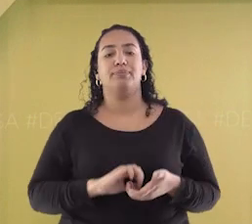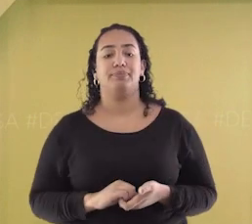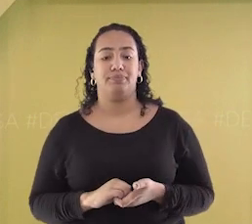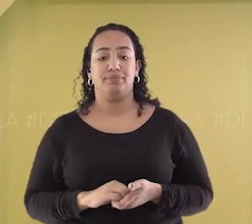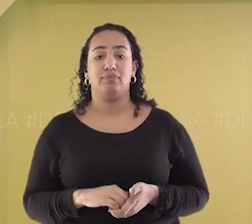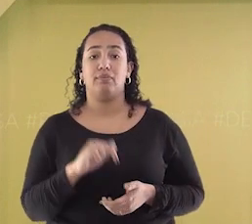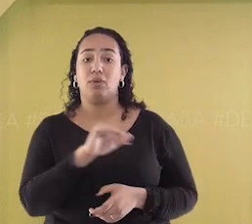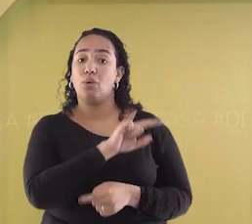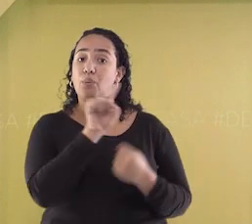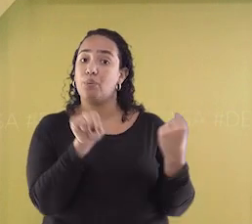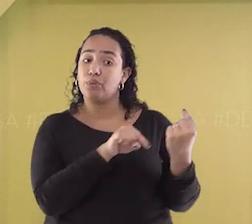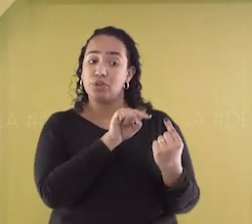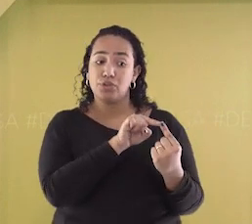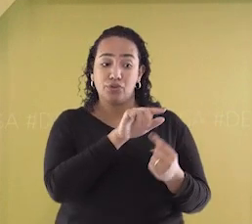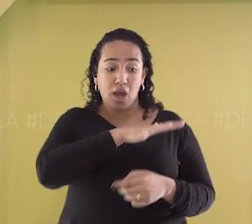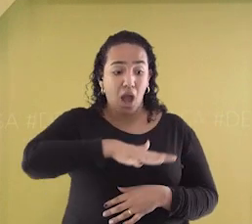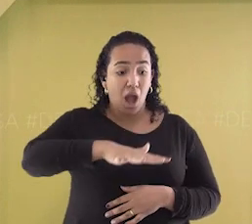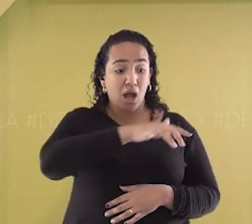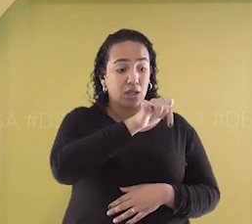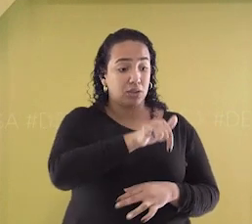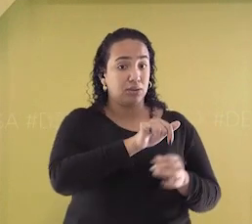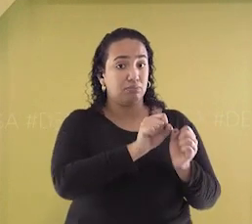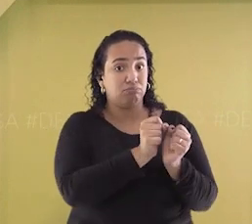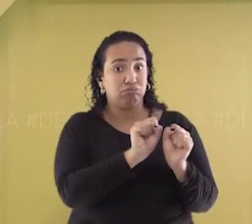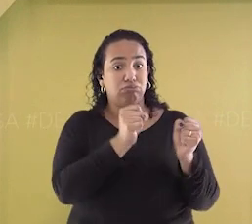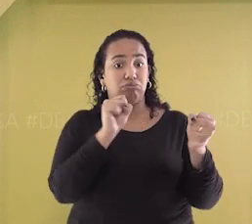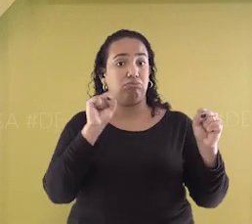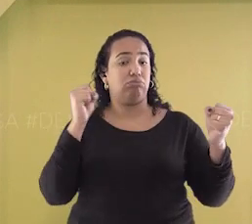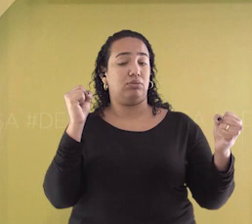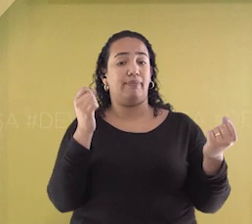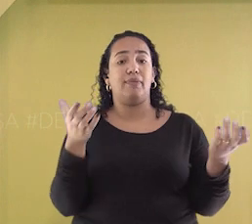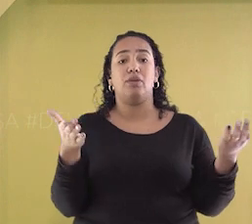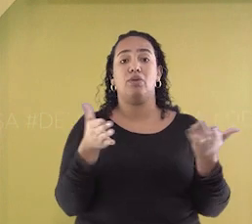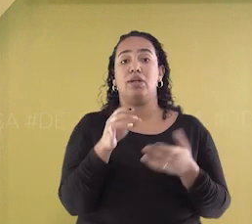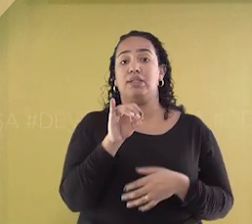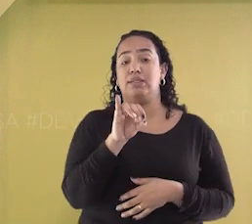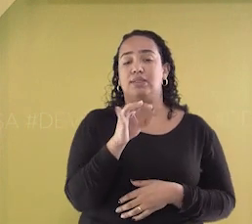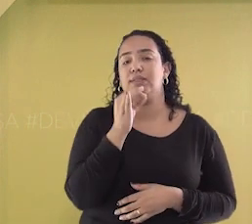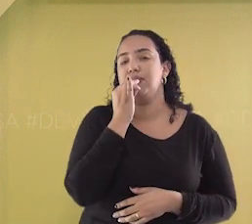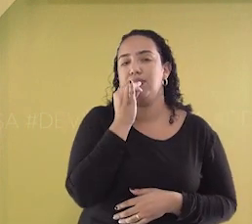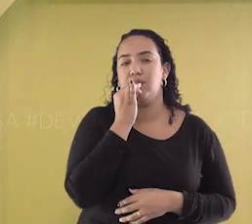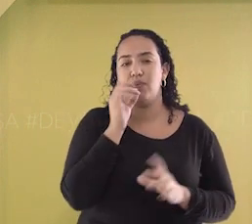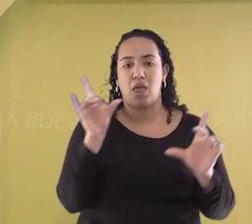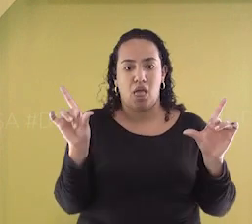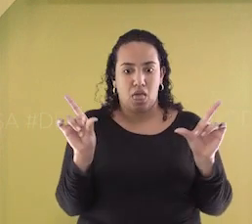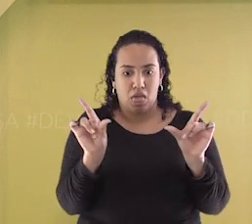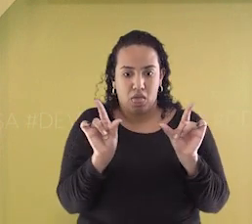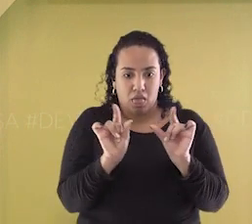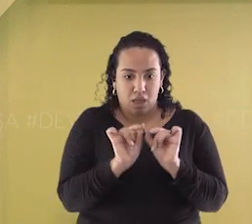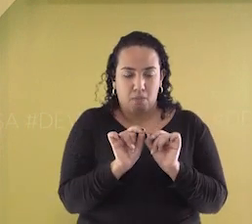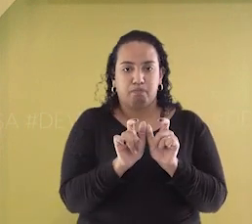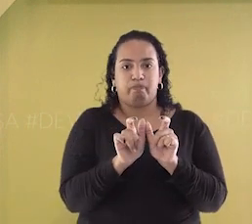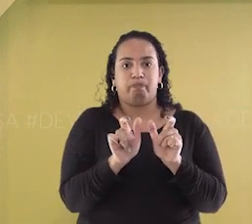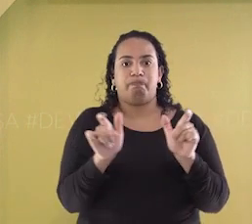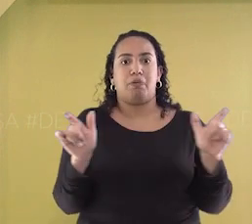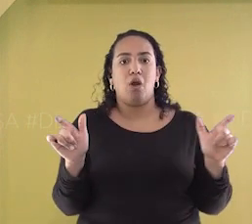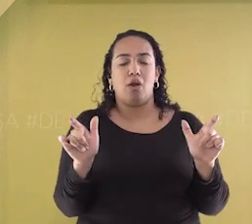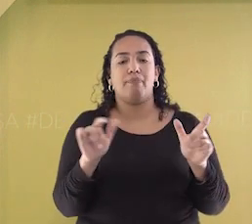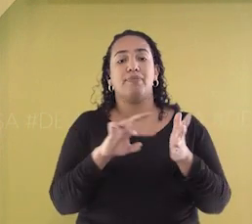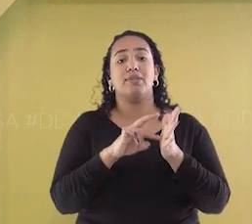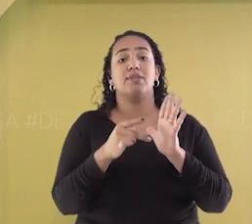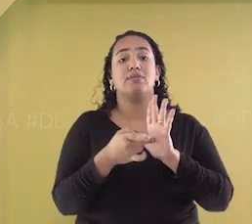com o intuito de representar uma área maior. Já quando falamos de utilizar uma escala grande no